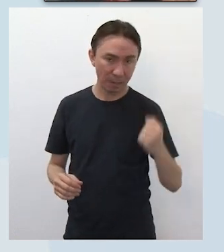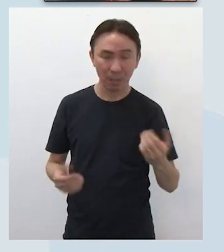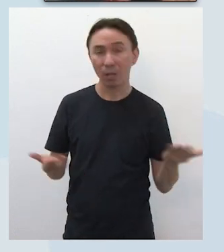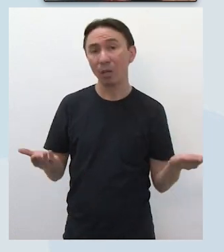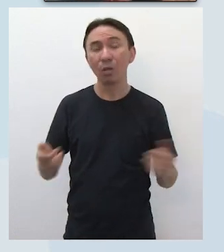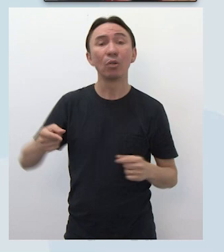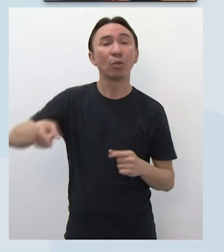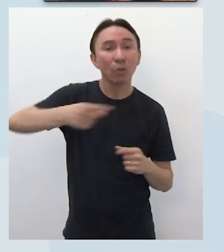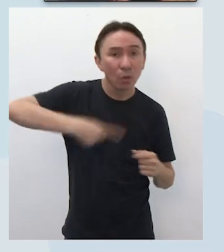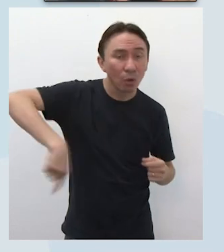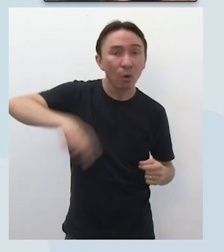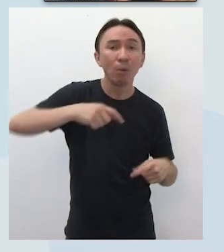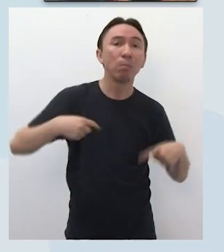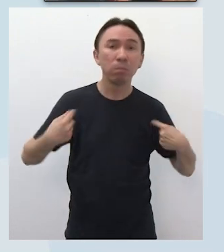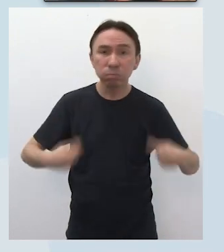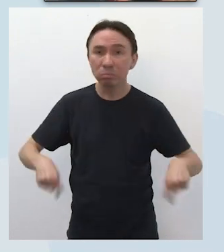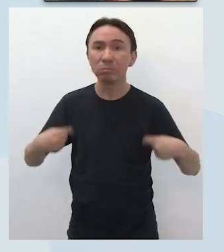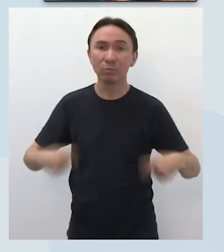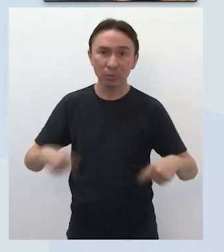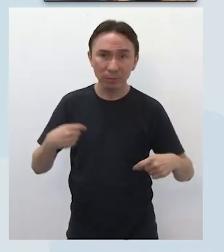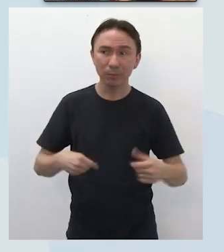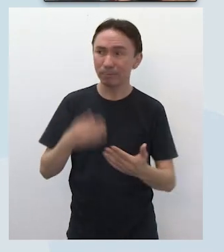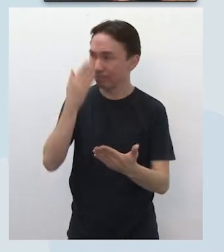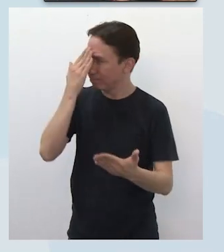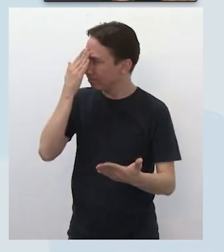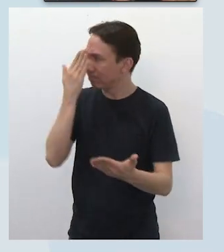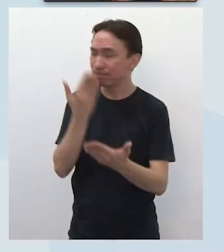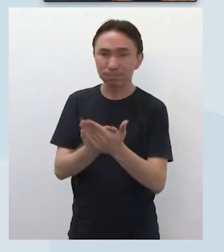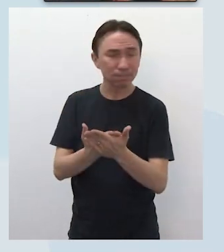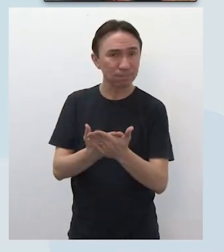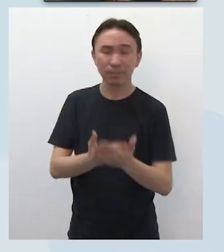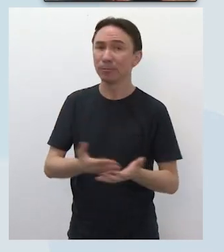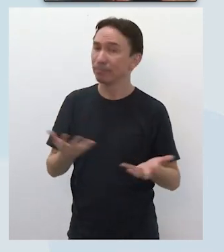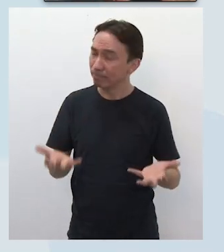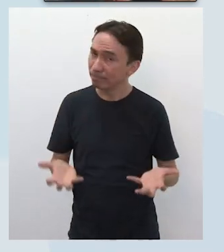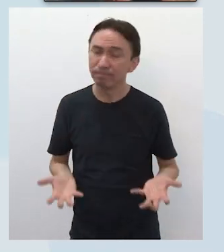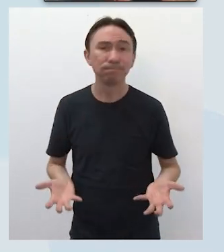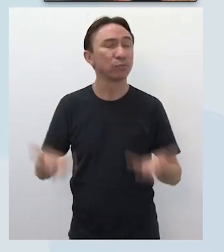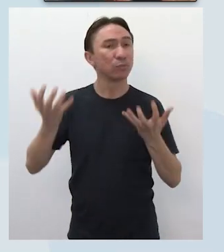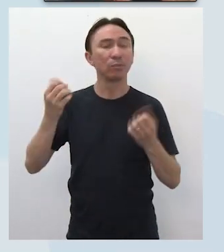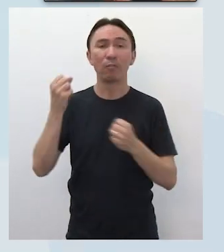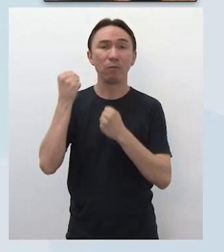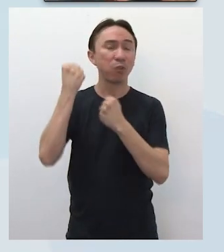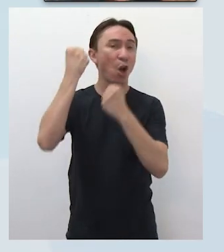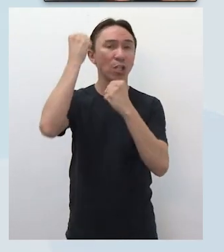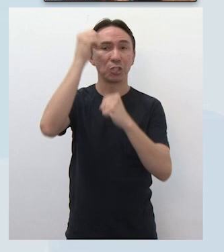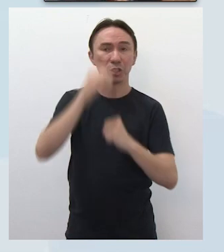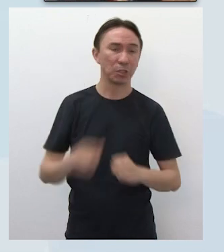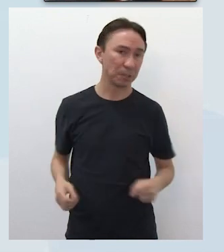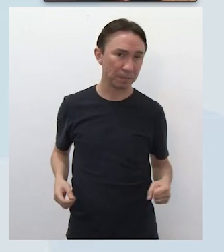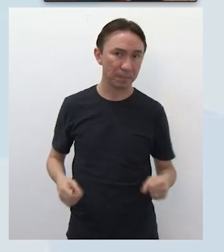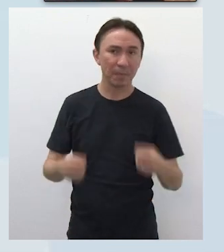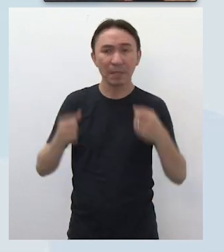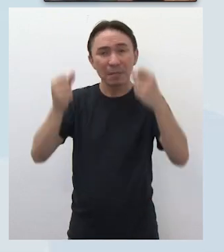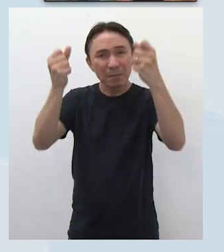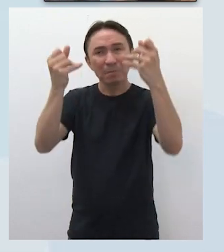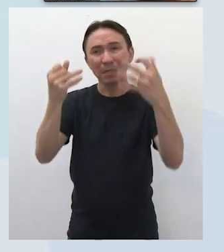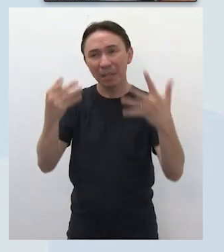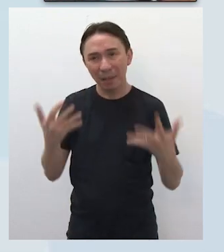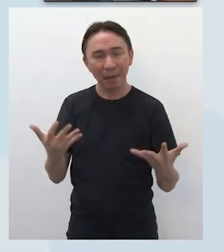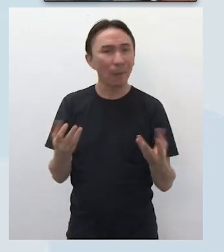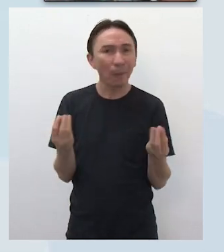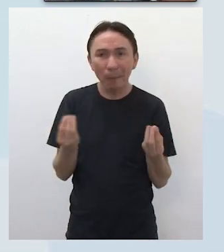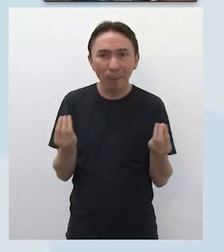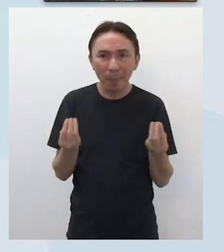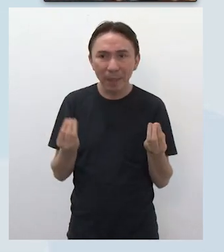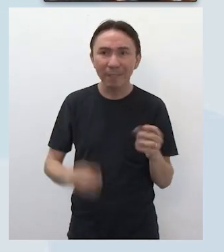e fortalecer a confiança, né? Então, assim, descrever o fato, quais são os critérios, né, que a